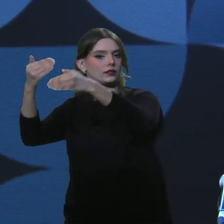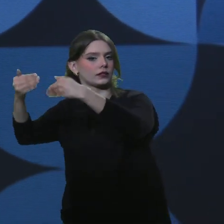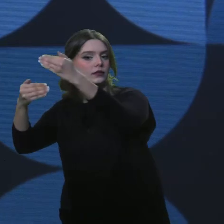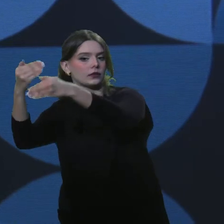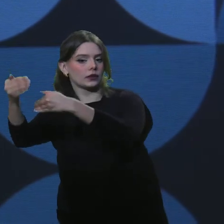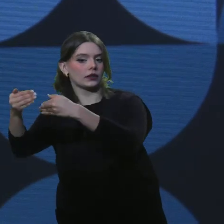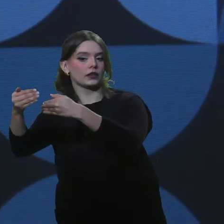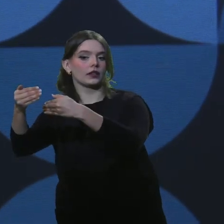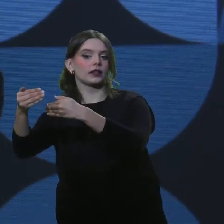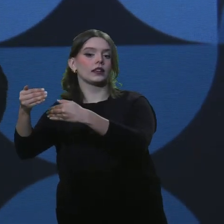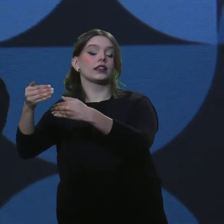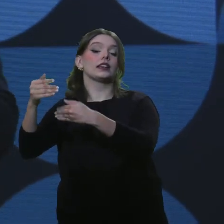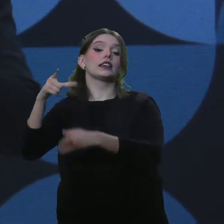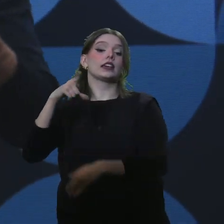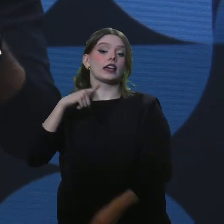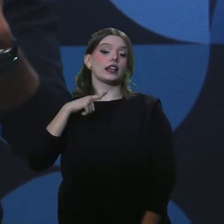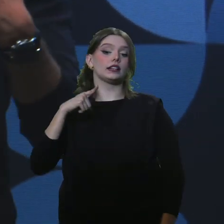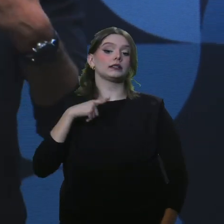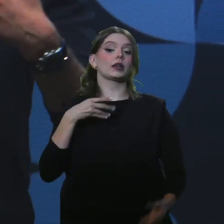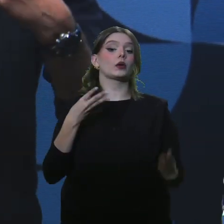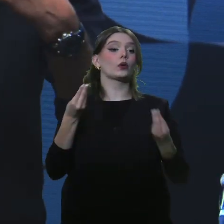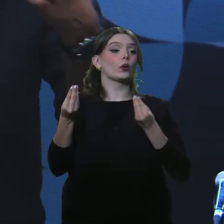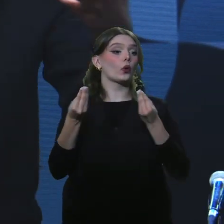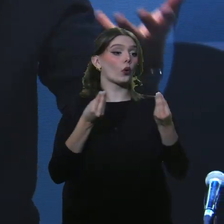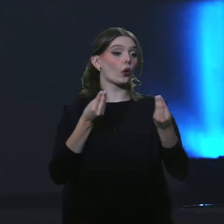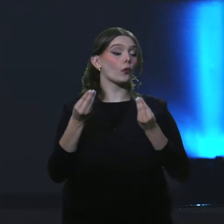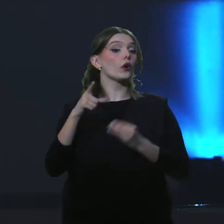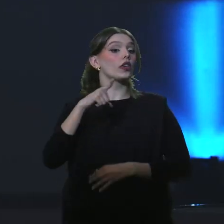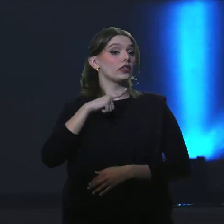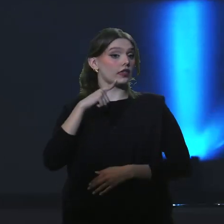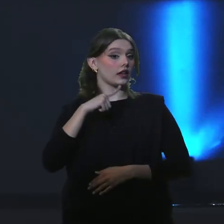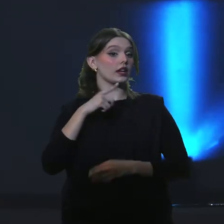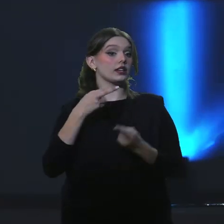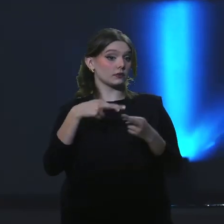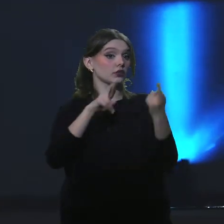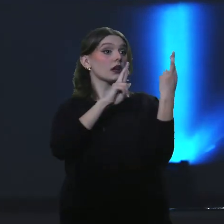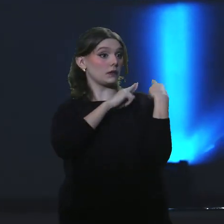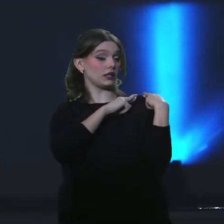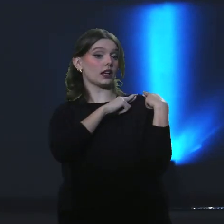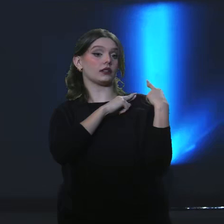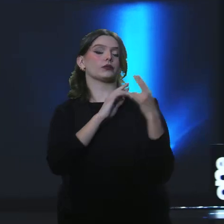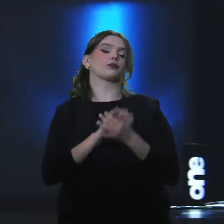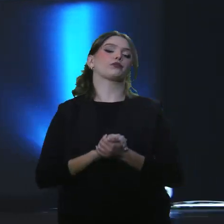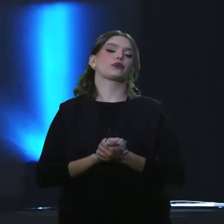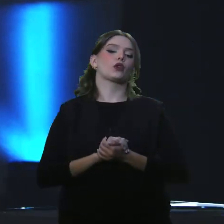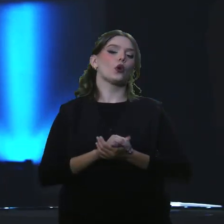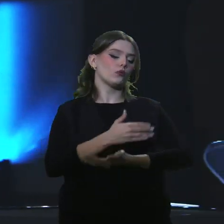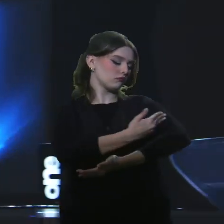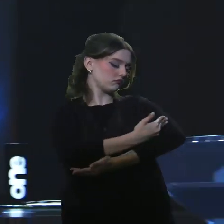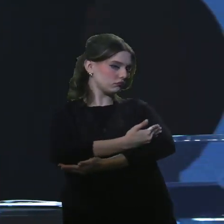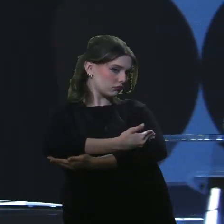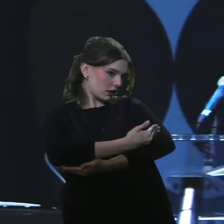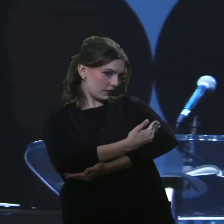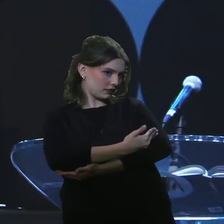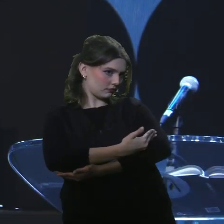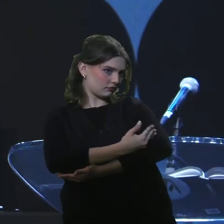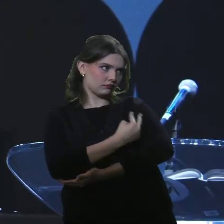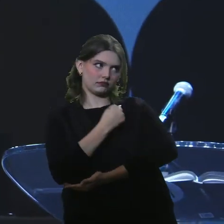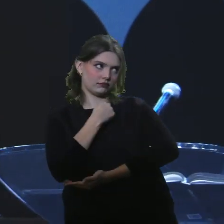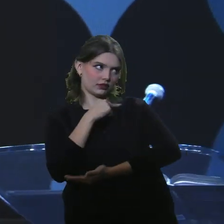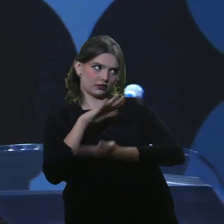vai crescendo e ela tem condições de assumir certas responsabilidades. Um bebezinho recém-nascido, ele não consegue